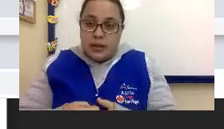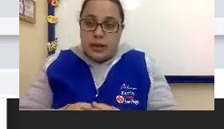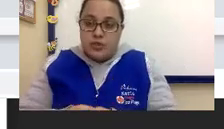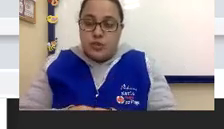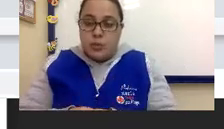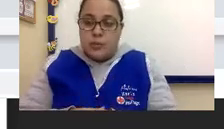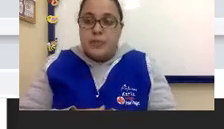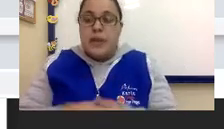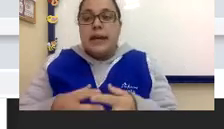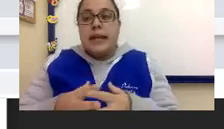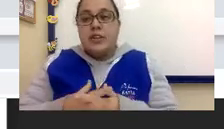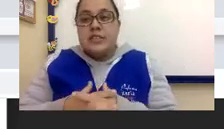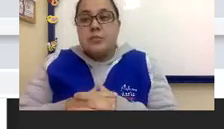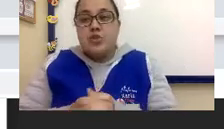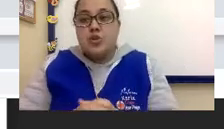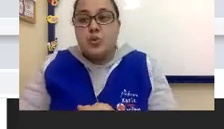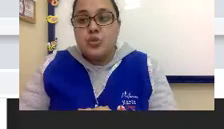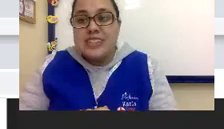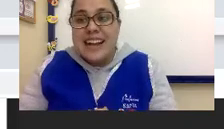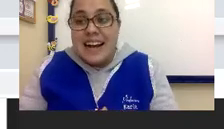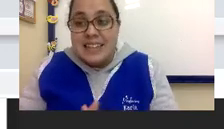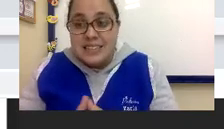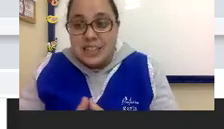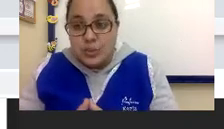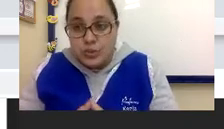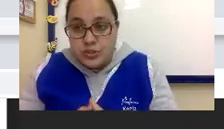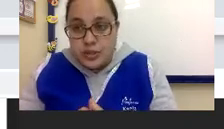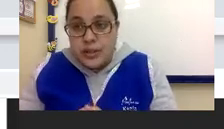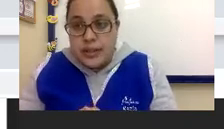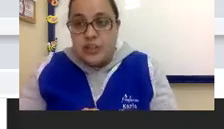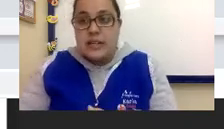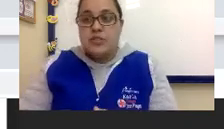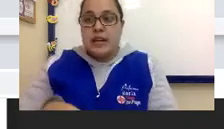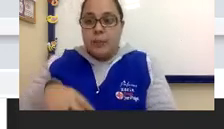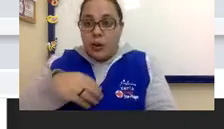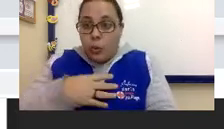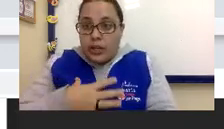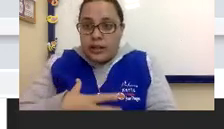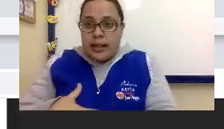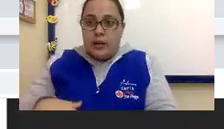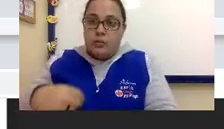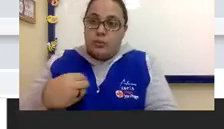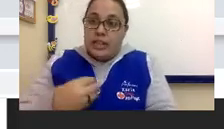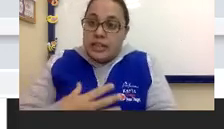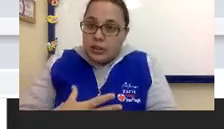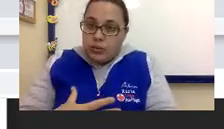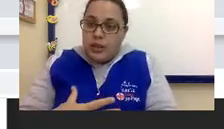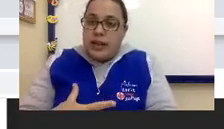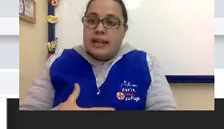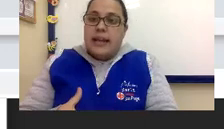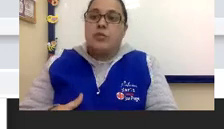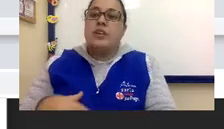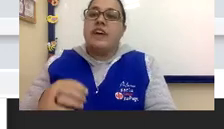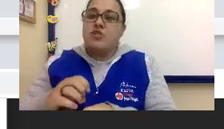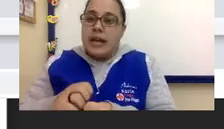aí, né? Que é o estômago. E lá nós temos os sucos gástricos, né? Nós temos aí uma aguinha lá, um líquido